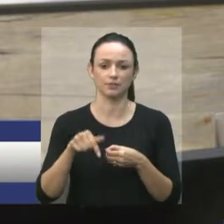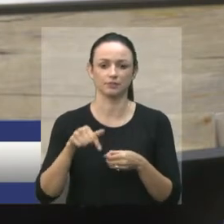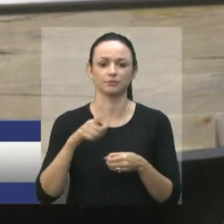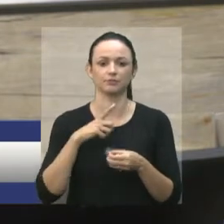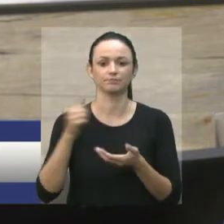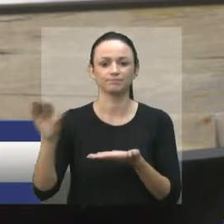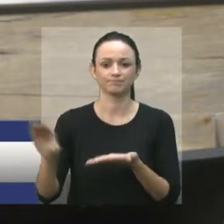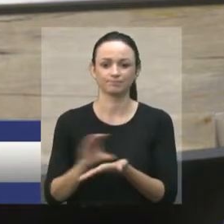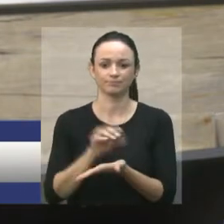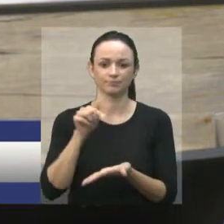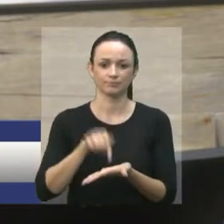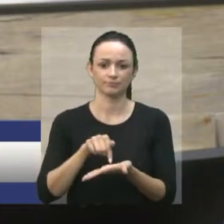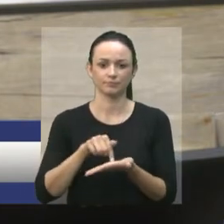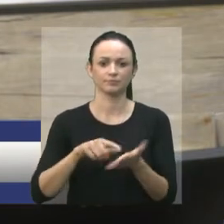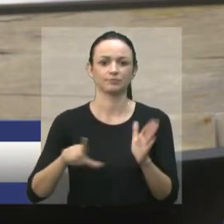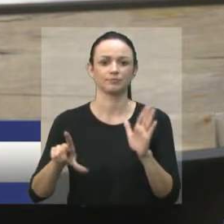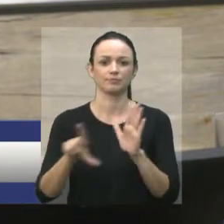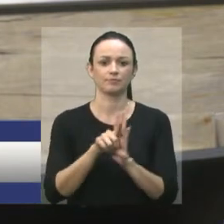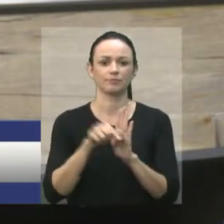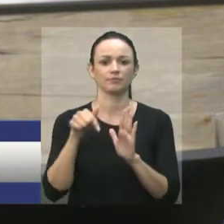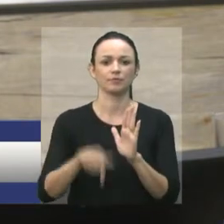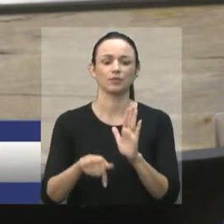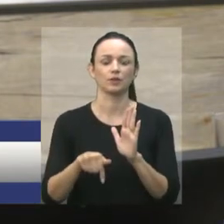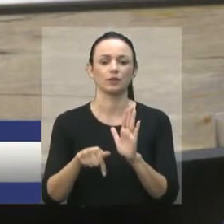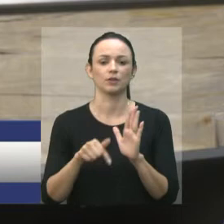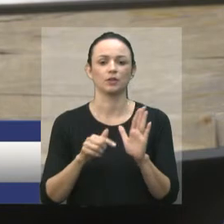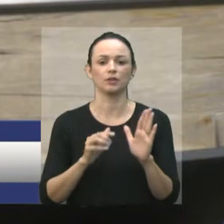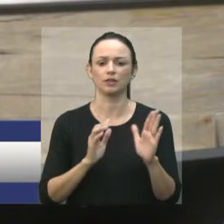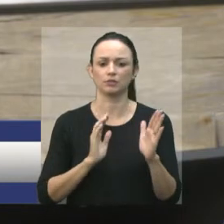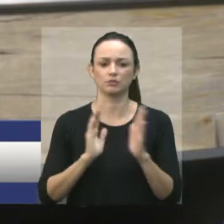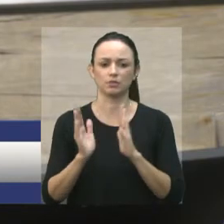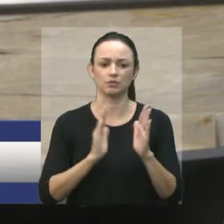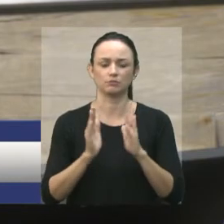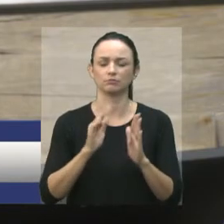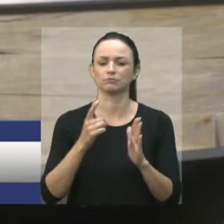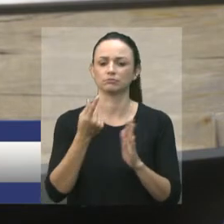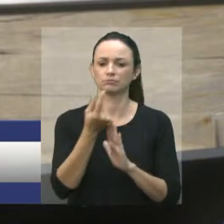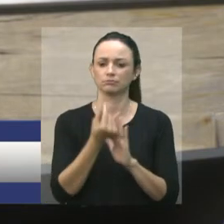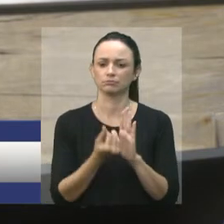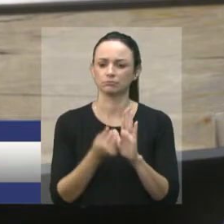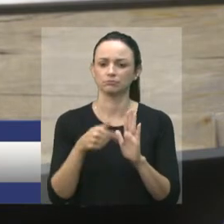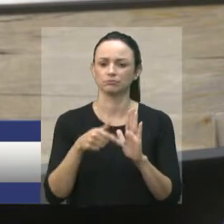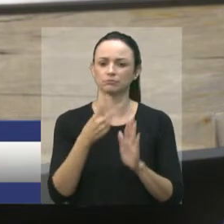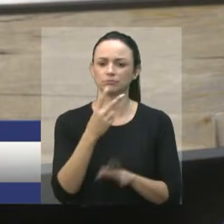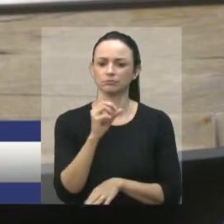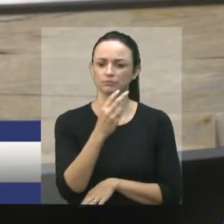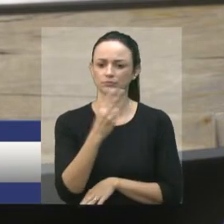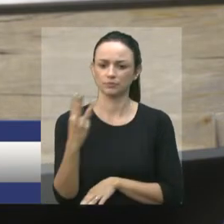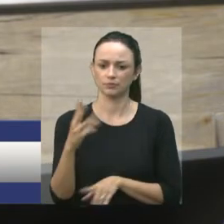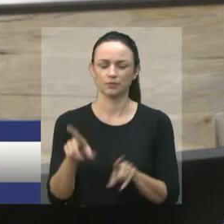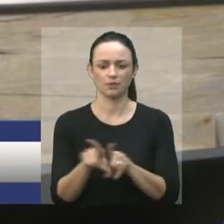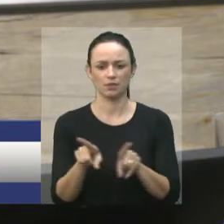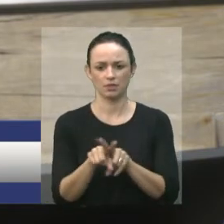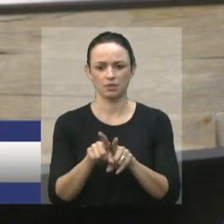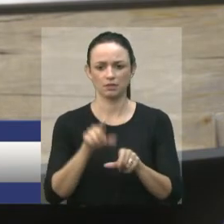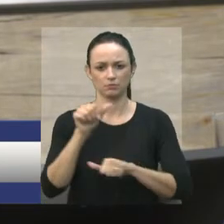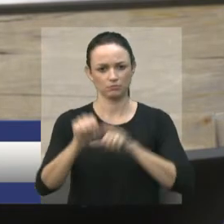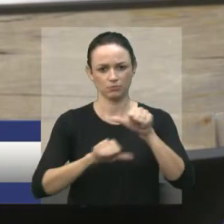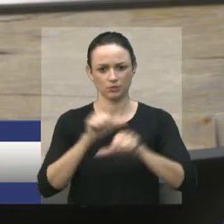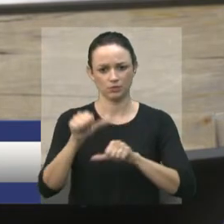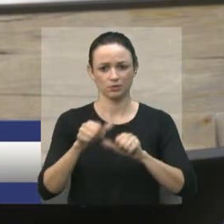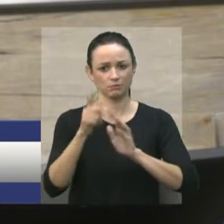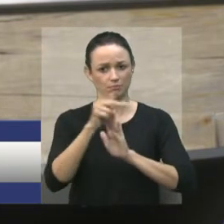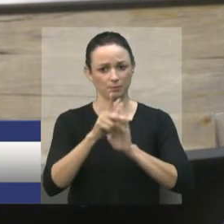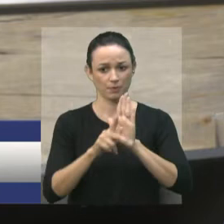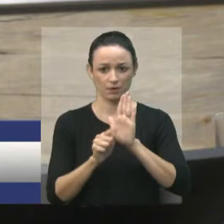recursos correspondentes na lei orçamentária para o exercício financeiro de 2023, bem como promovidas as alterações no